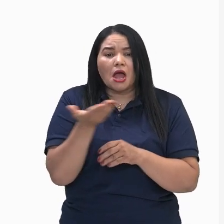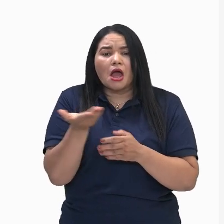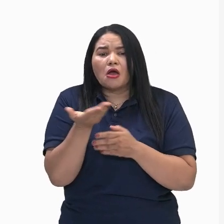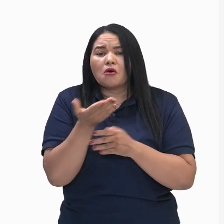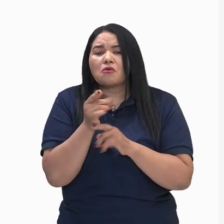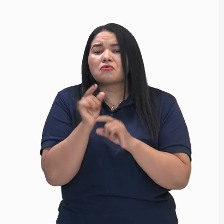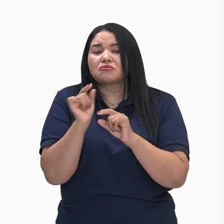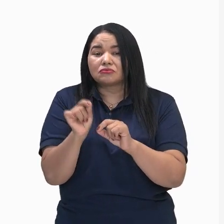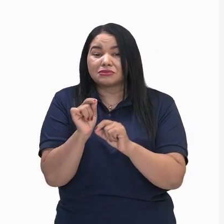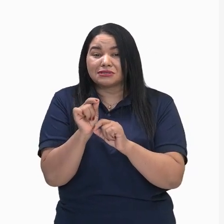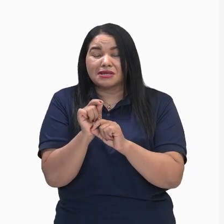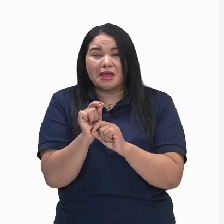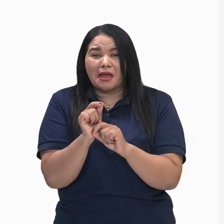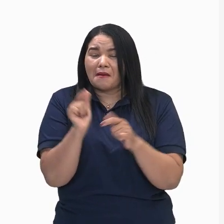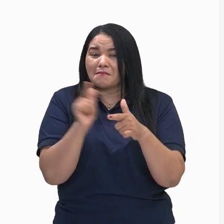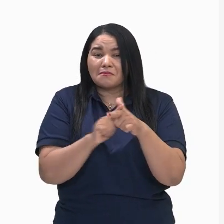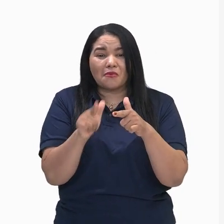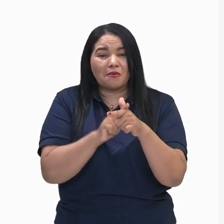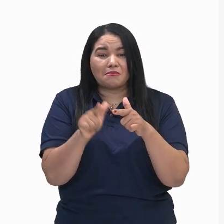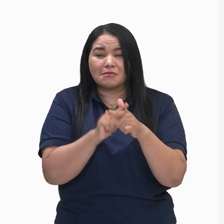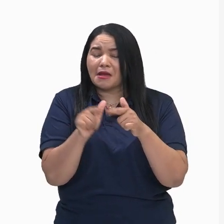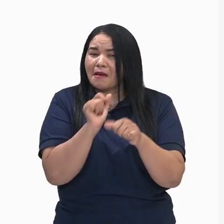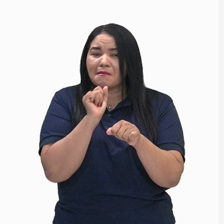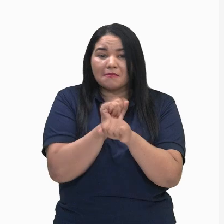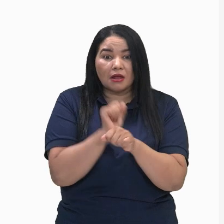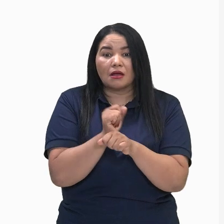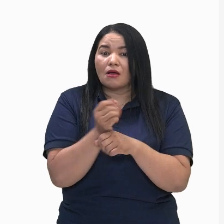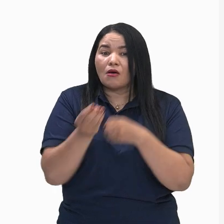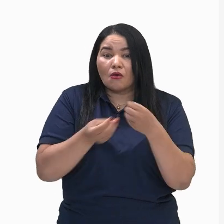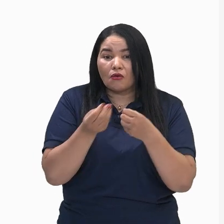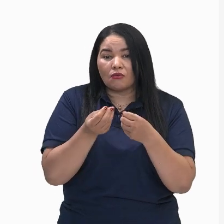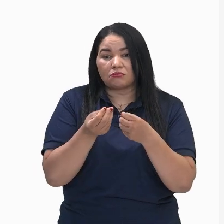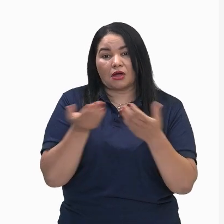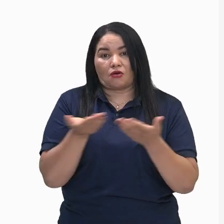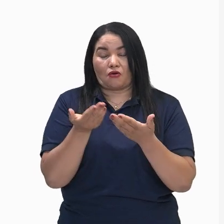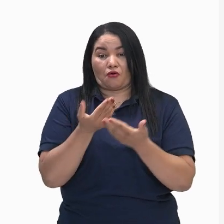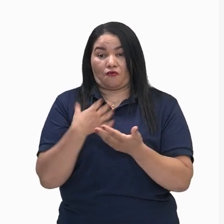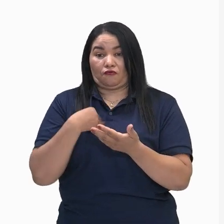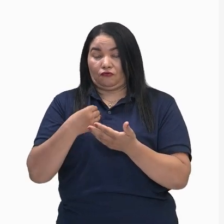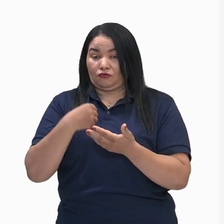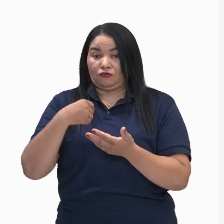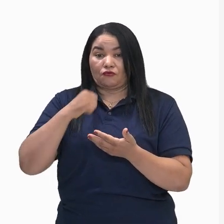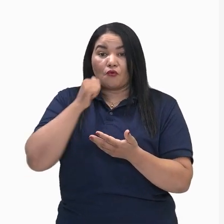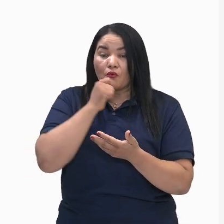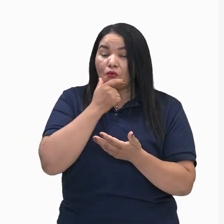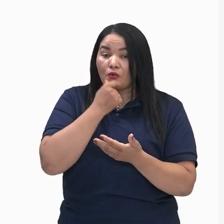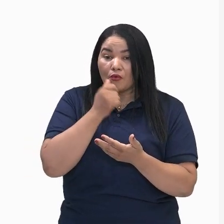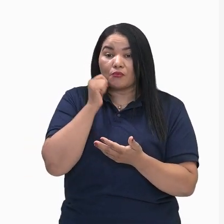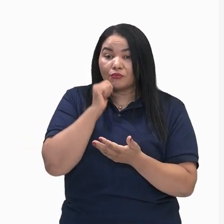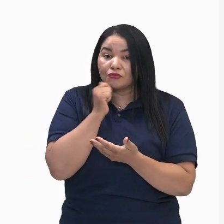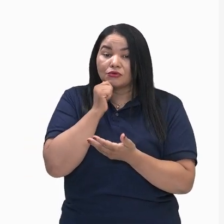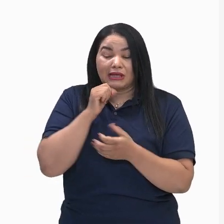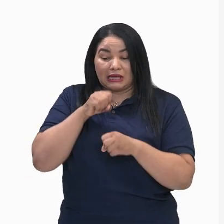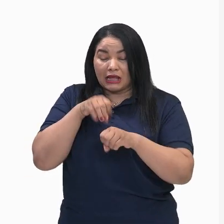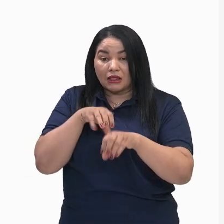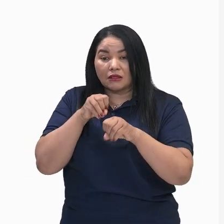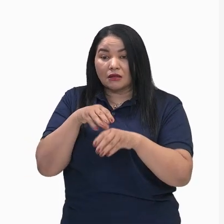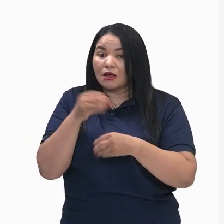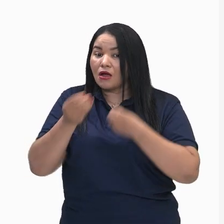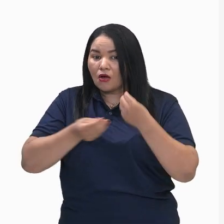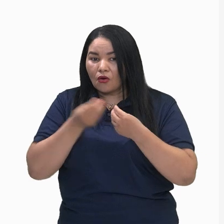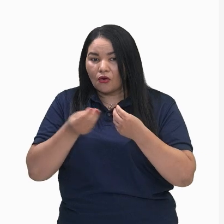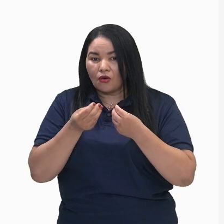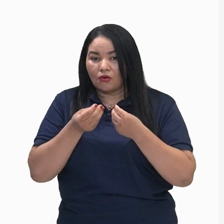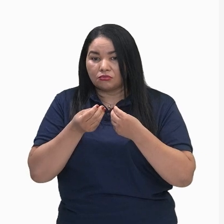fazendo para estancar esse problema? Como educamos nossos filhos e filhas? Como debatemos